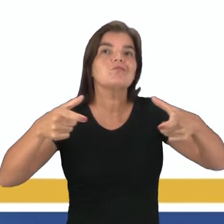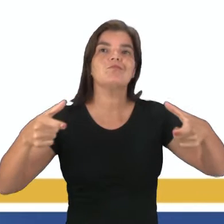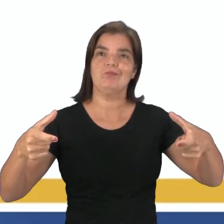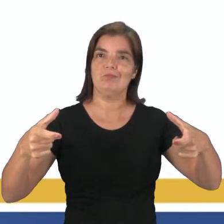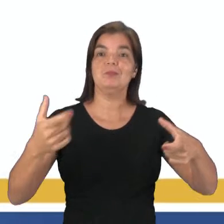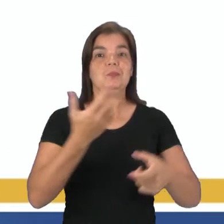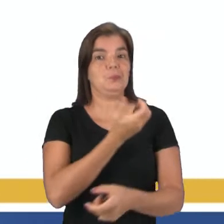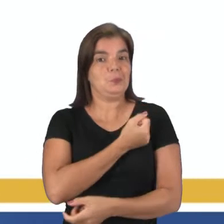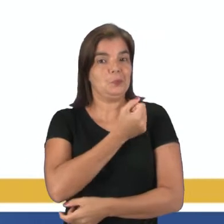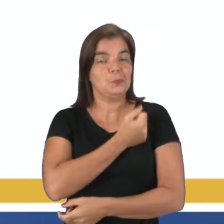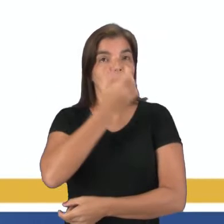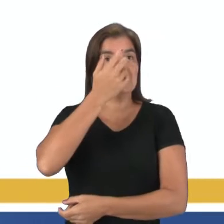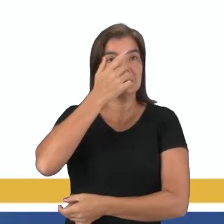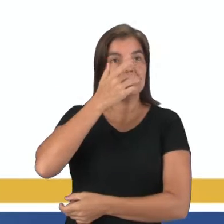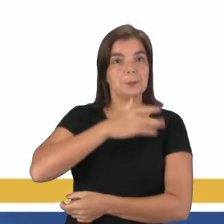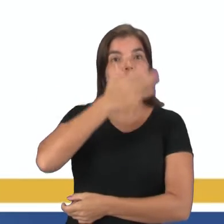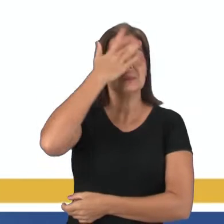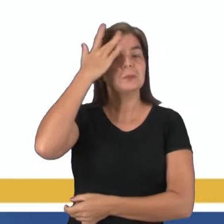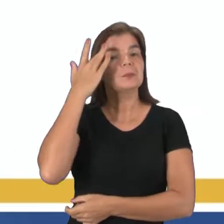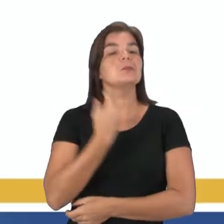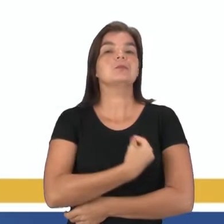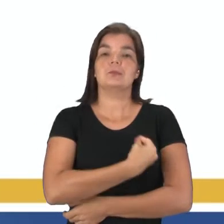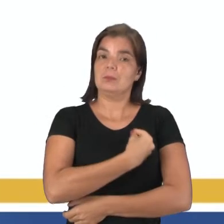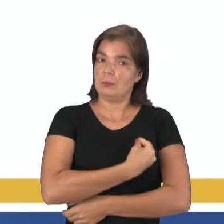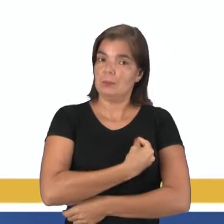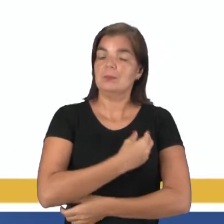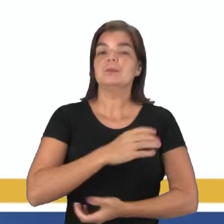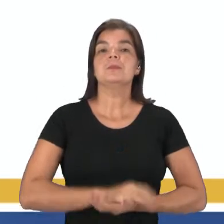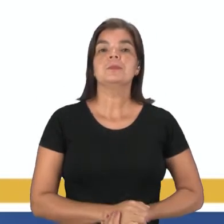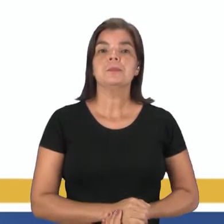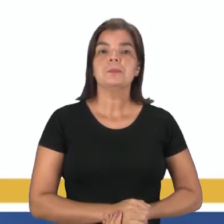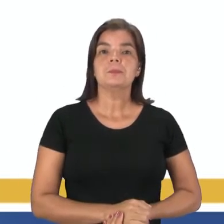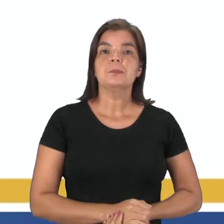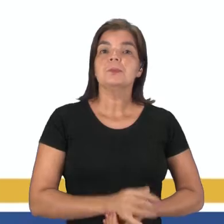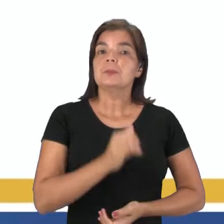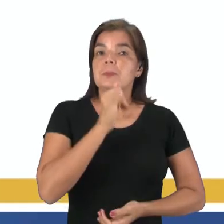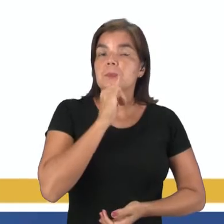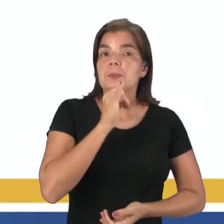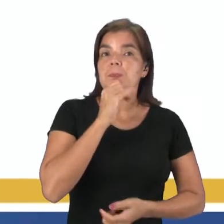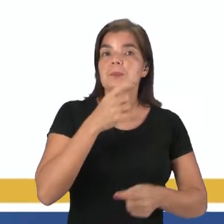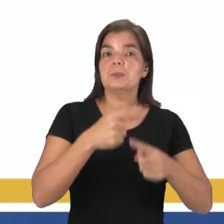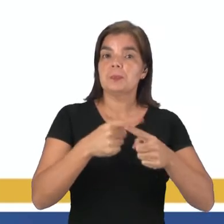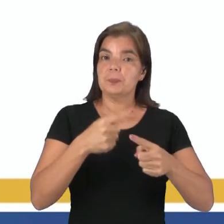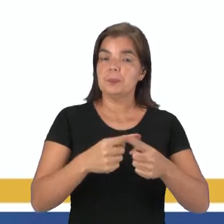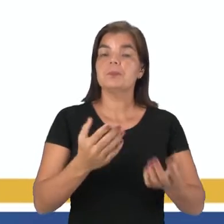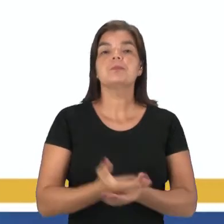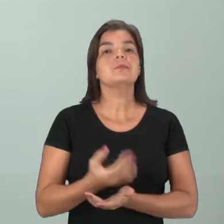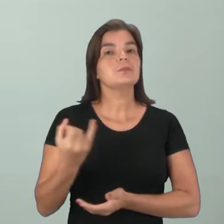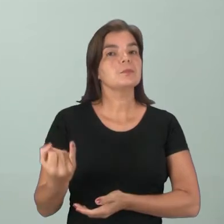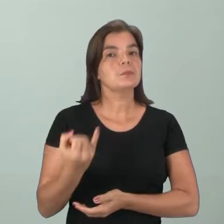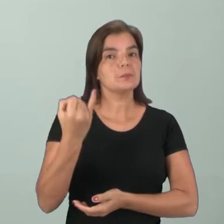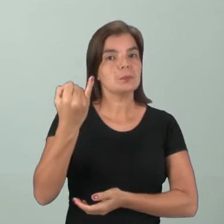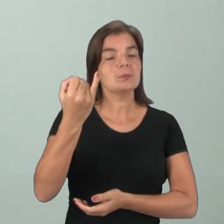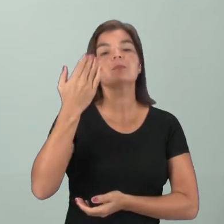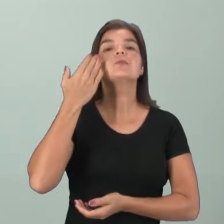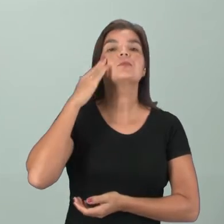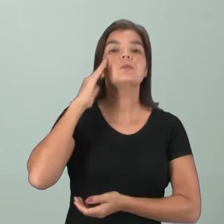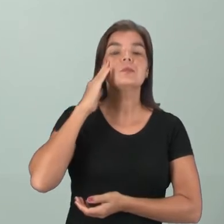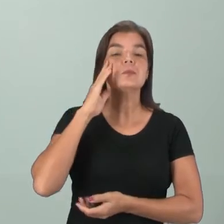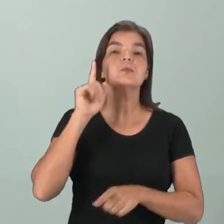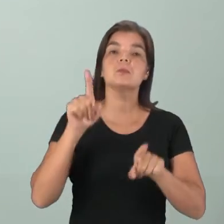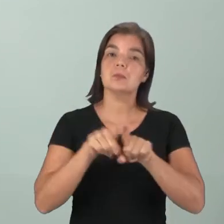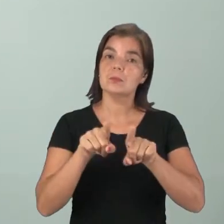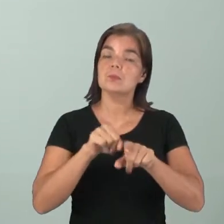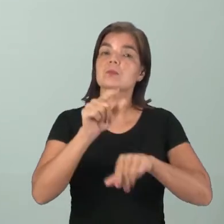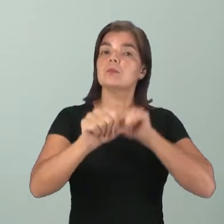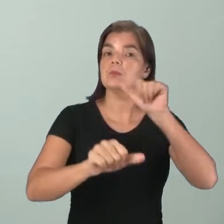a população cresceu, aumentou o número de crianças e as pessoas passaram a viver mais. Eu trouxe esse exemplo porque é um aspecto muito